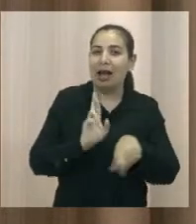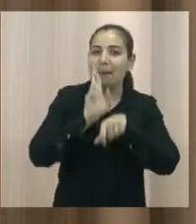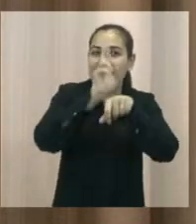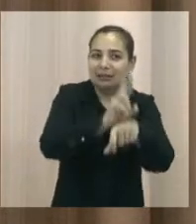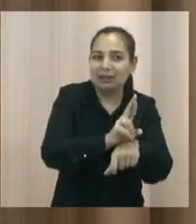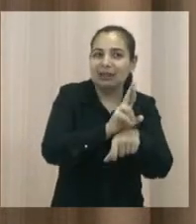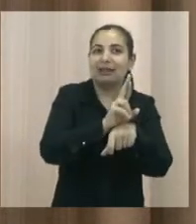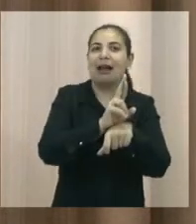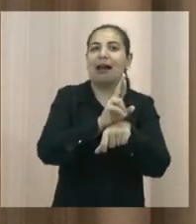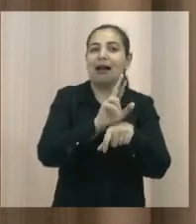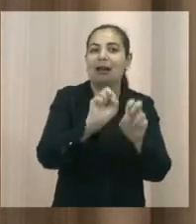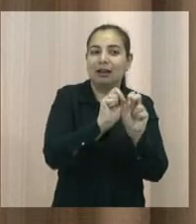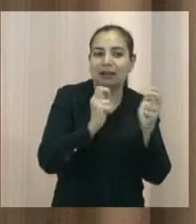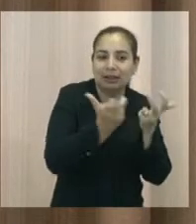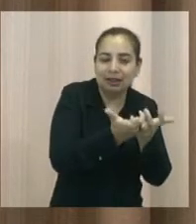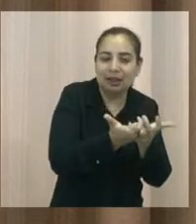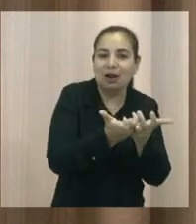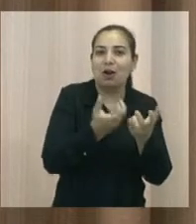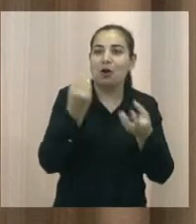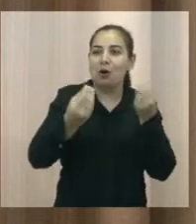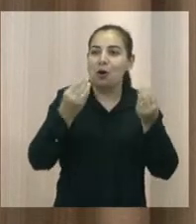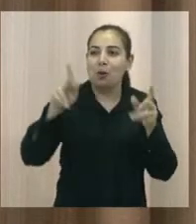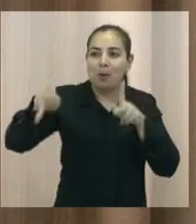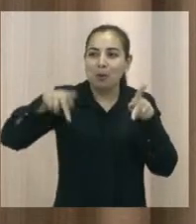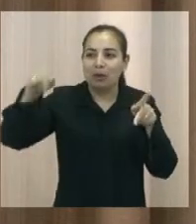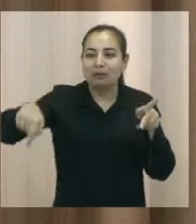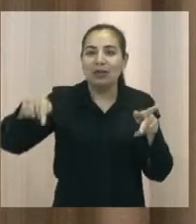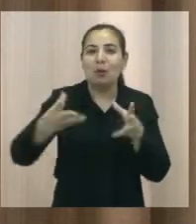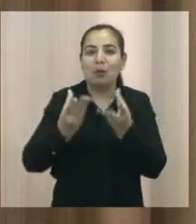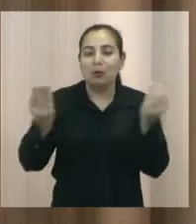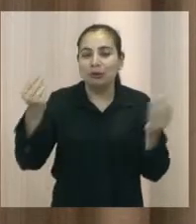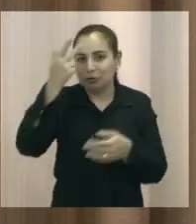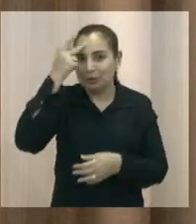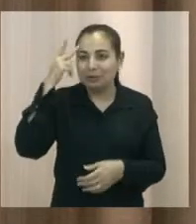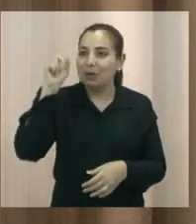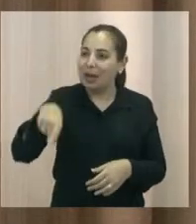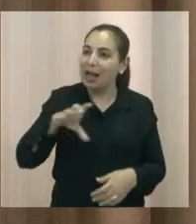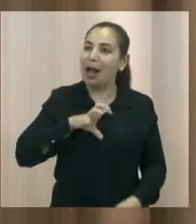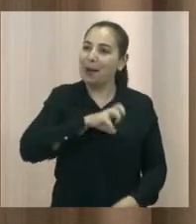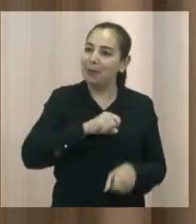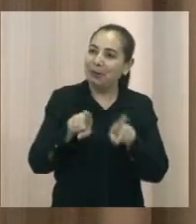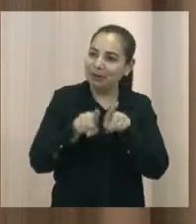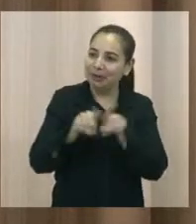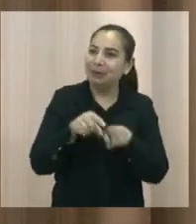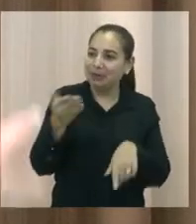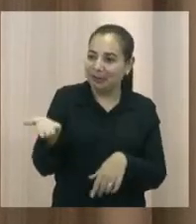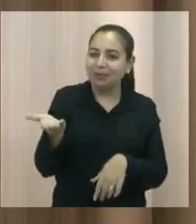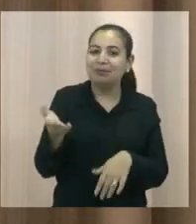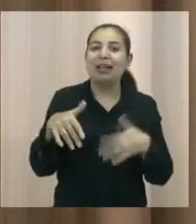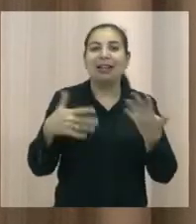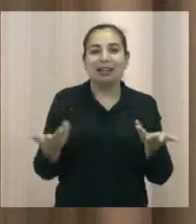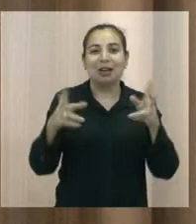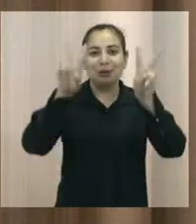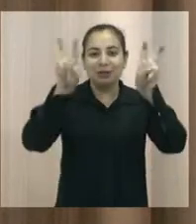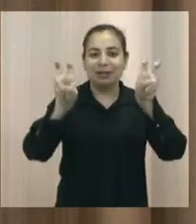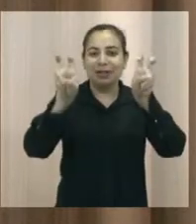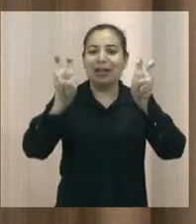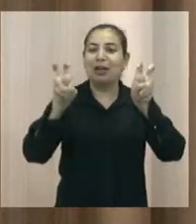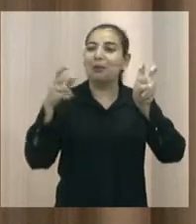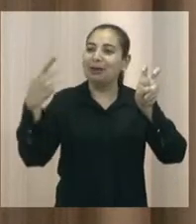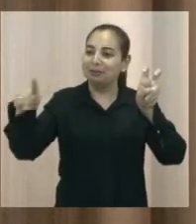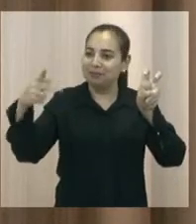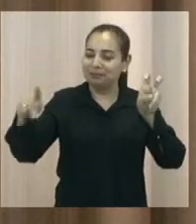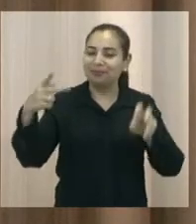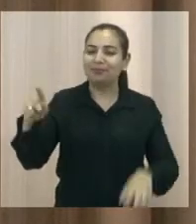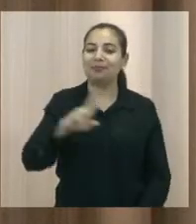de uma cidade com tantos habitantes como é Fortaleza, também é por amor. E eu acho que o tema da sua bandeira levantada, seja